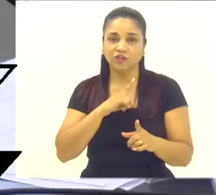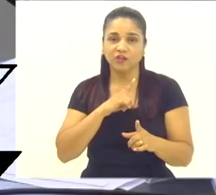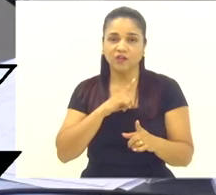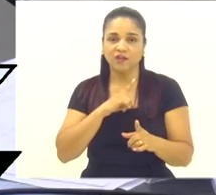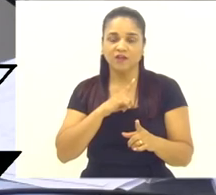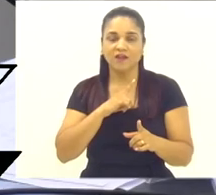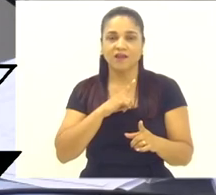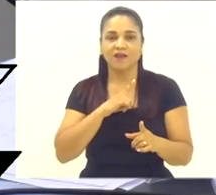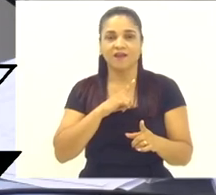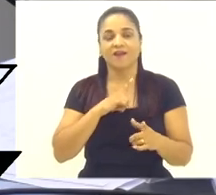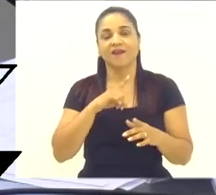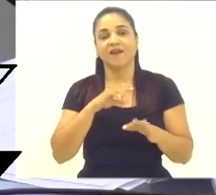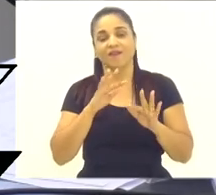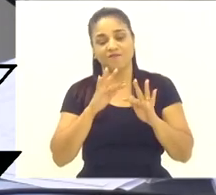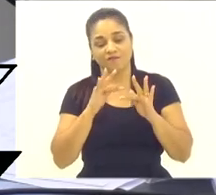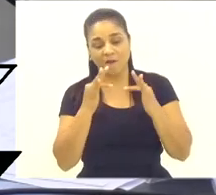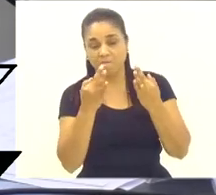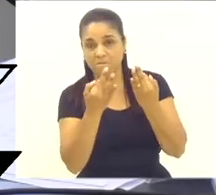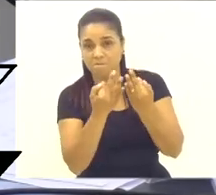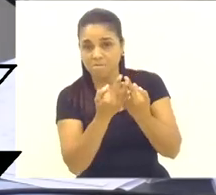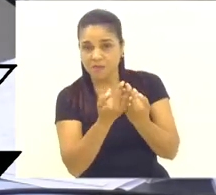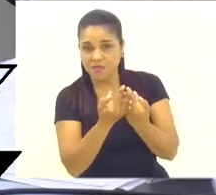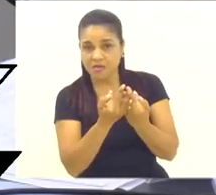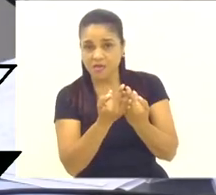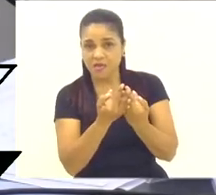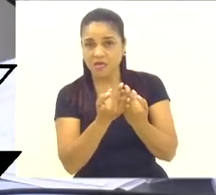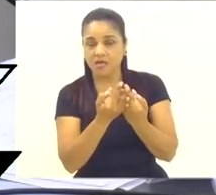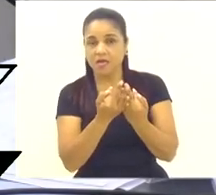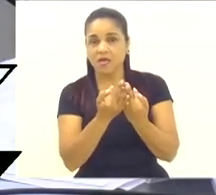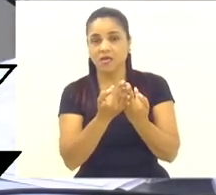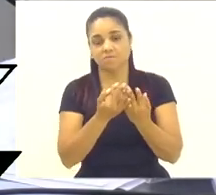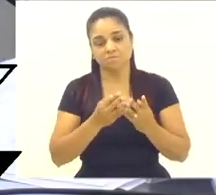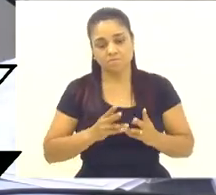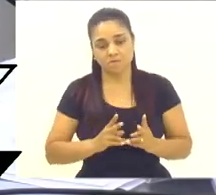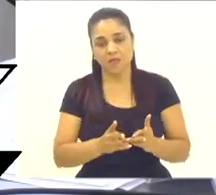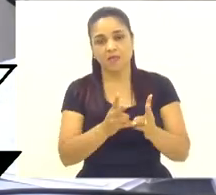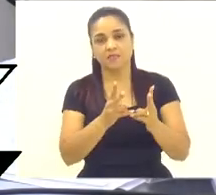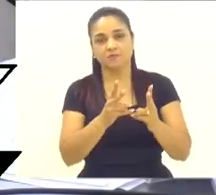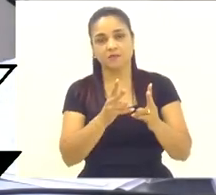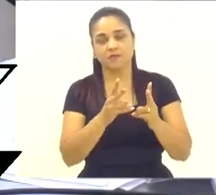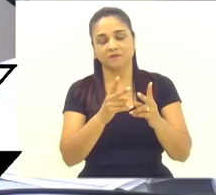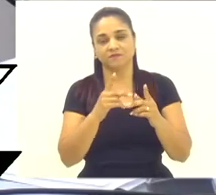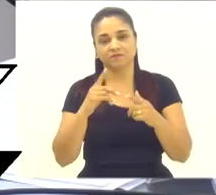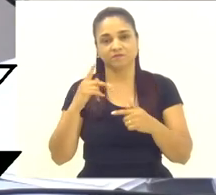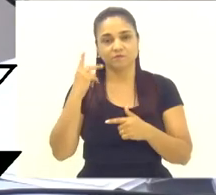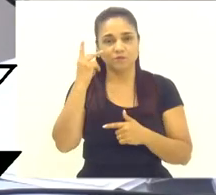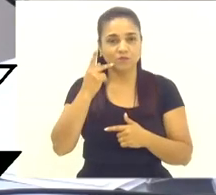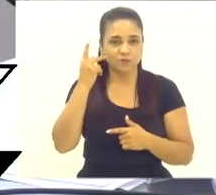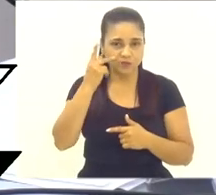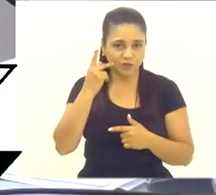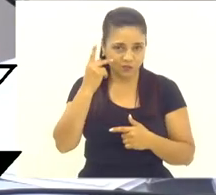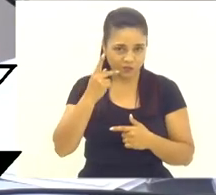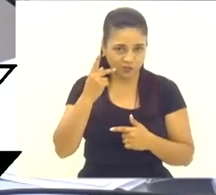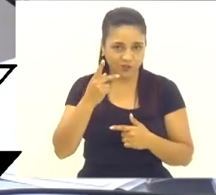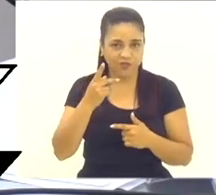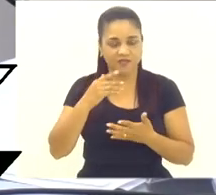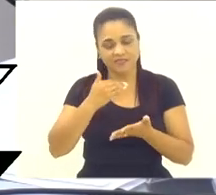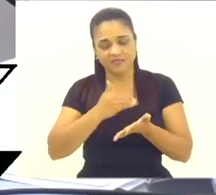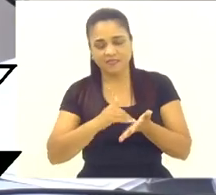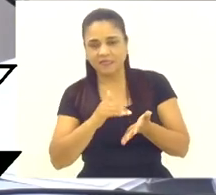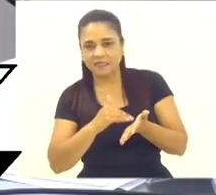Poder da família mas da mesma família política pelo exercício do Poder Secretaria